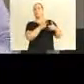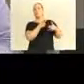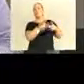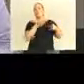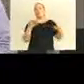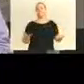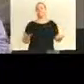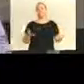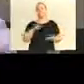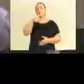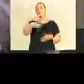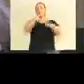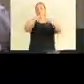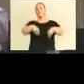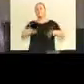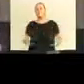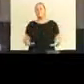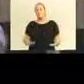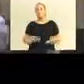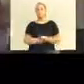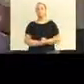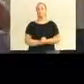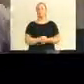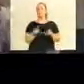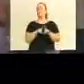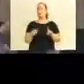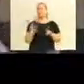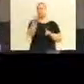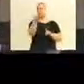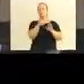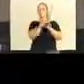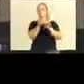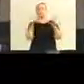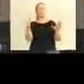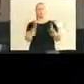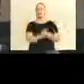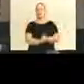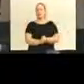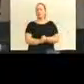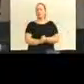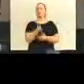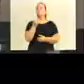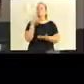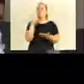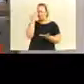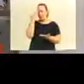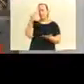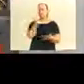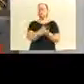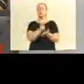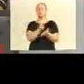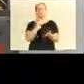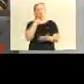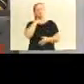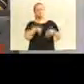e permitindo esse tipo de informação. Mas Vossa Excelência é um democrata por extremo, sempre repito isso, me dá a oportunidade de fazer o contraponto. Vereador Ivanato,